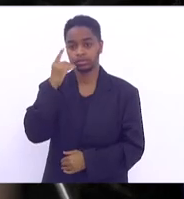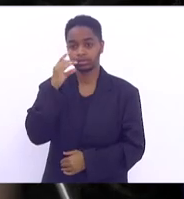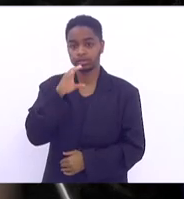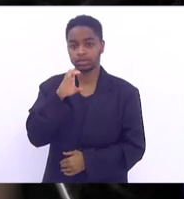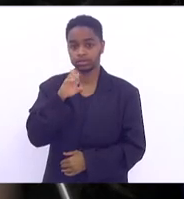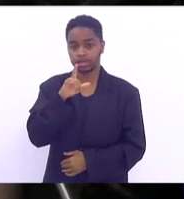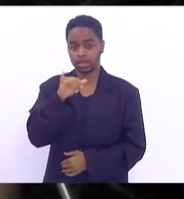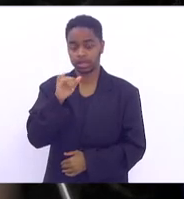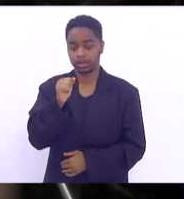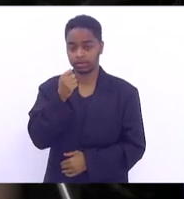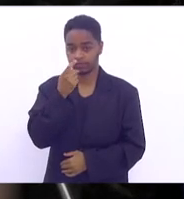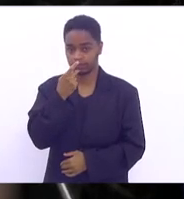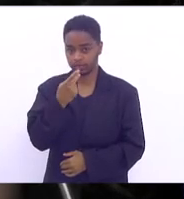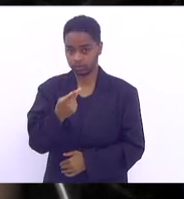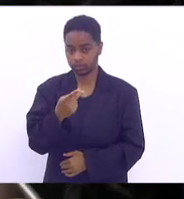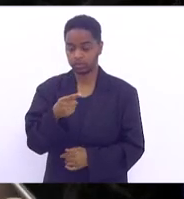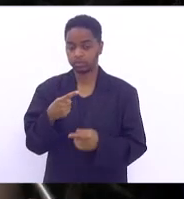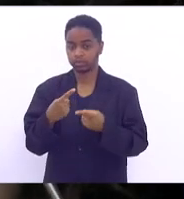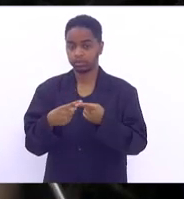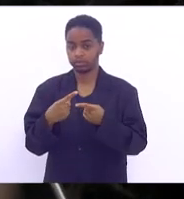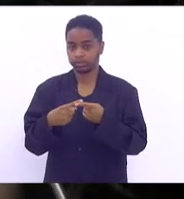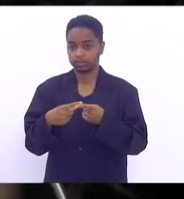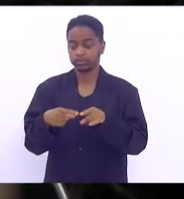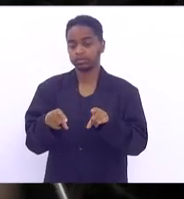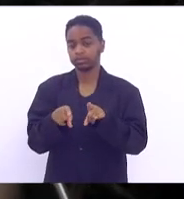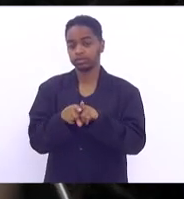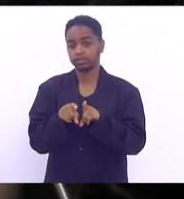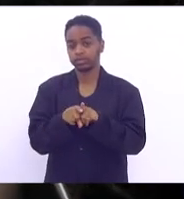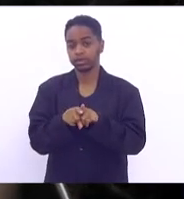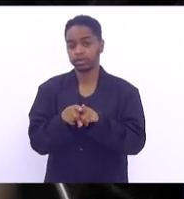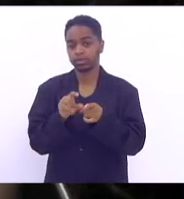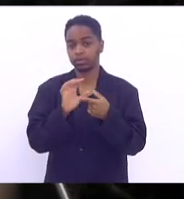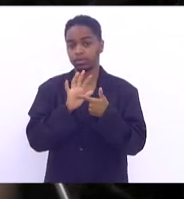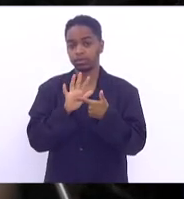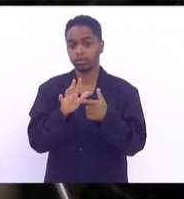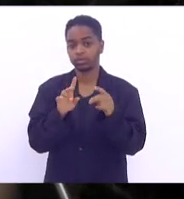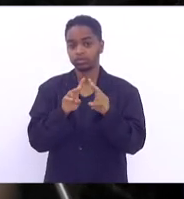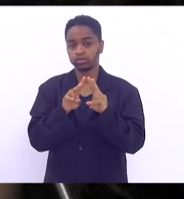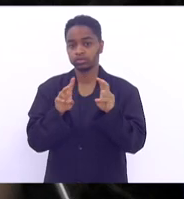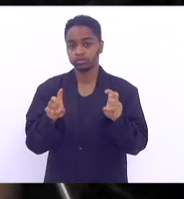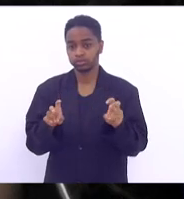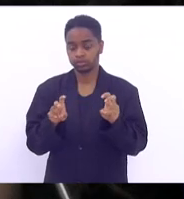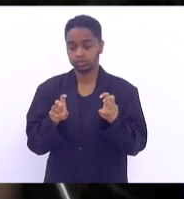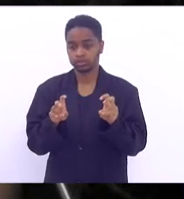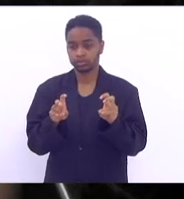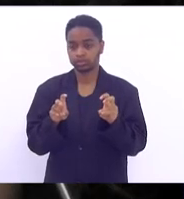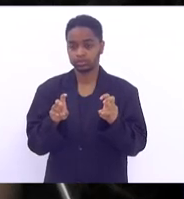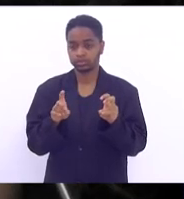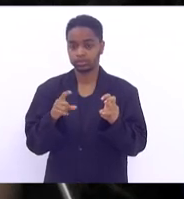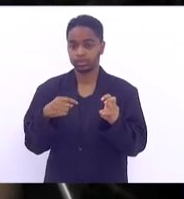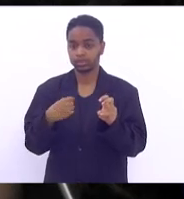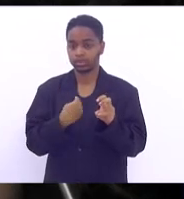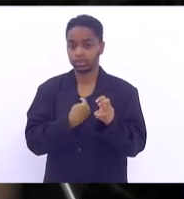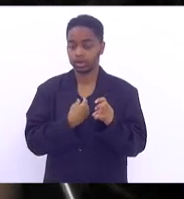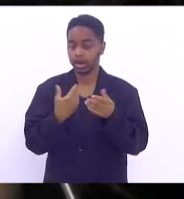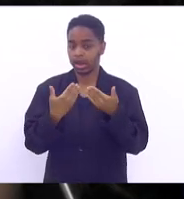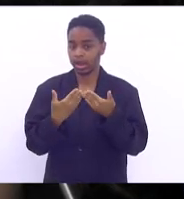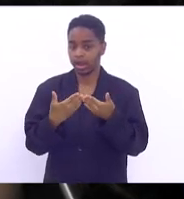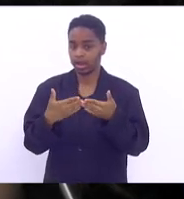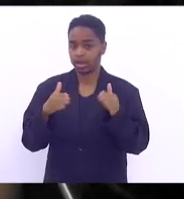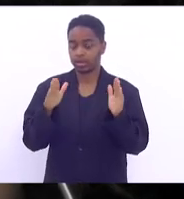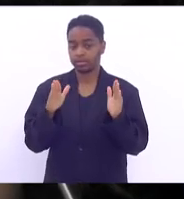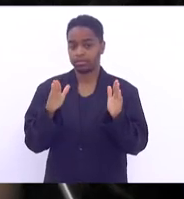Célia Jordão, porque também diz respeito ao fato da gente abrir uma